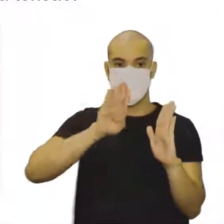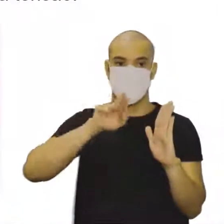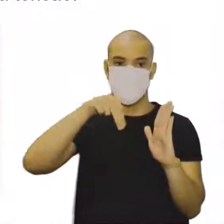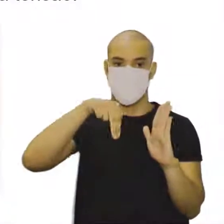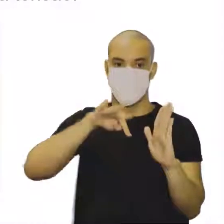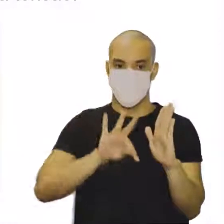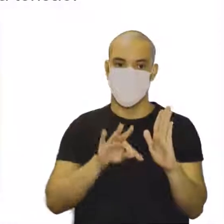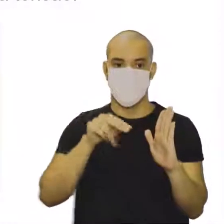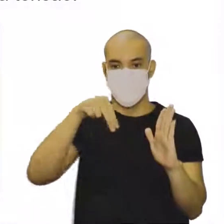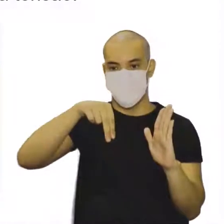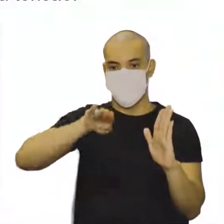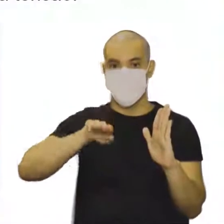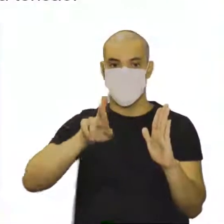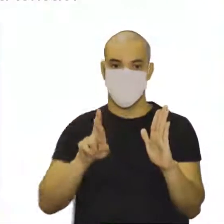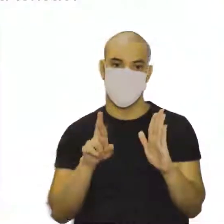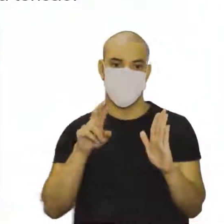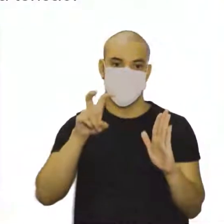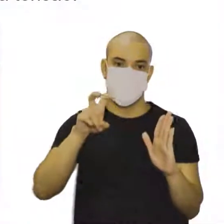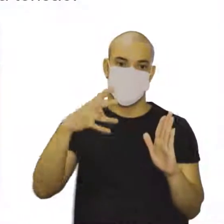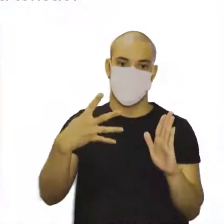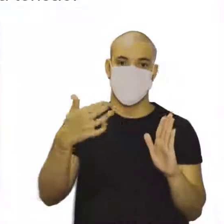ABNT NBR